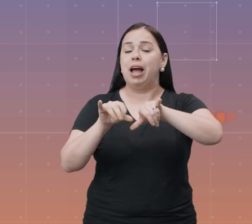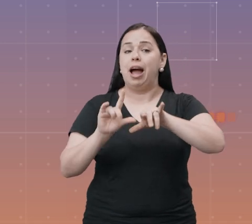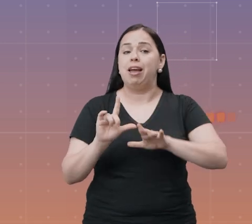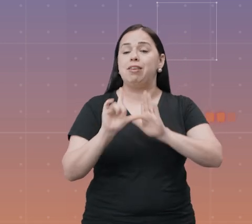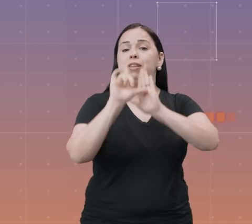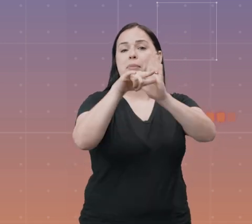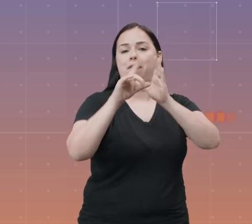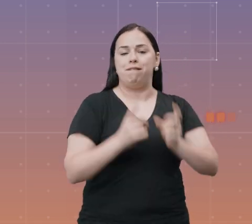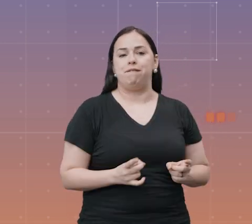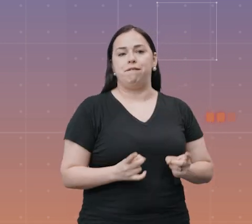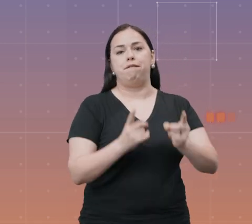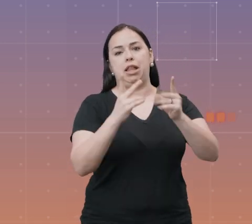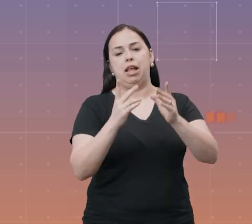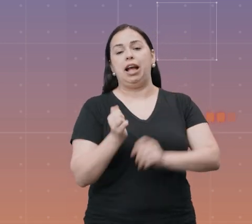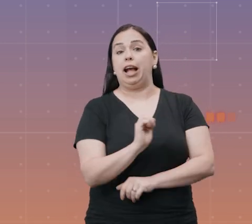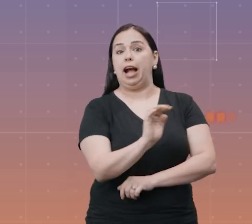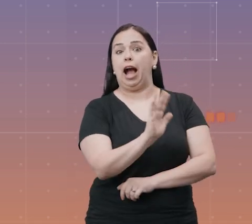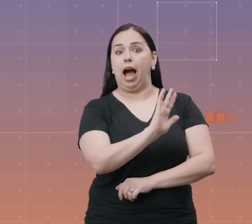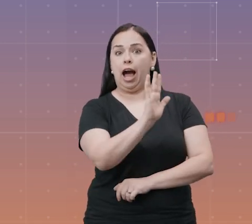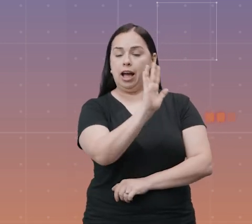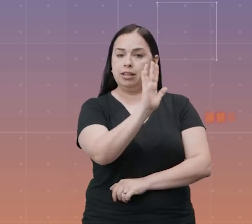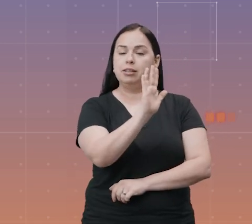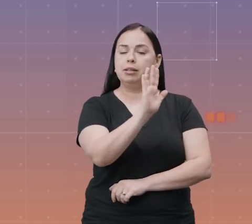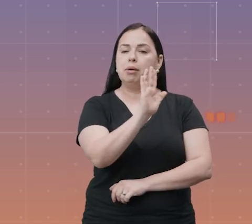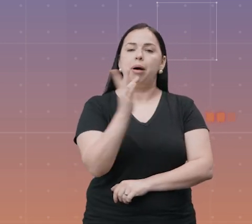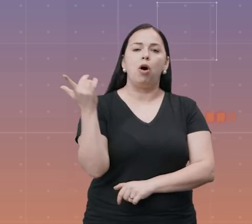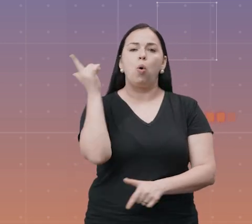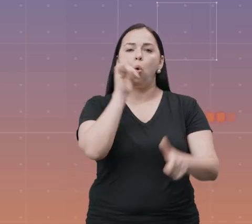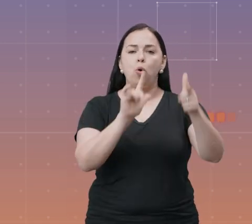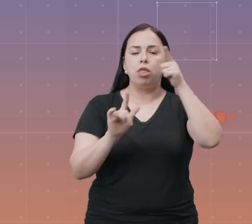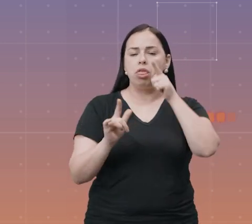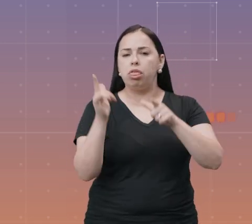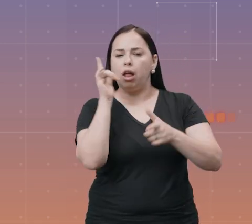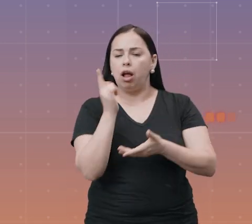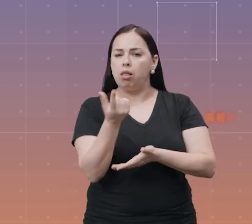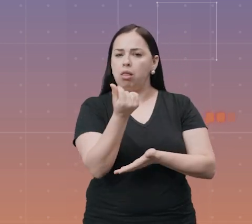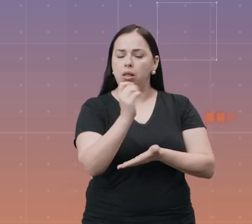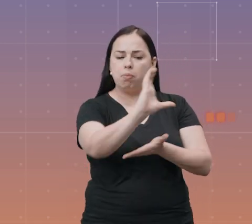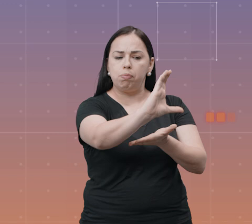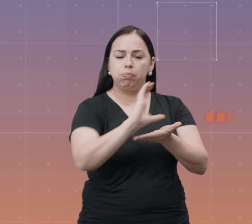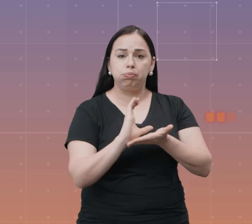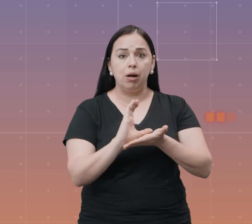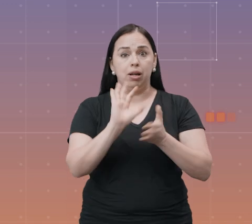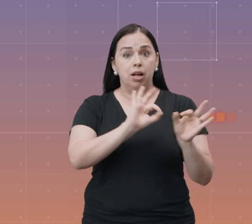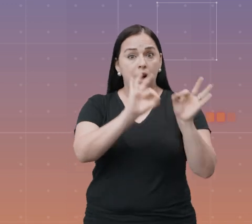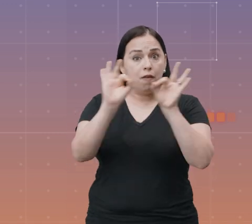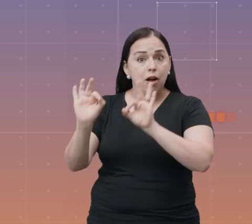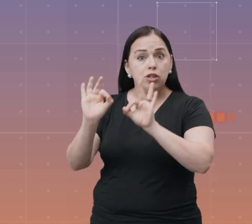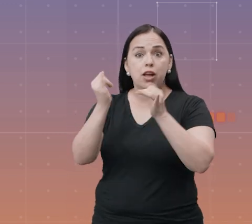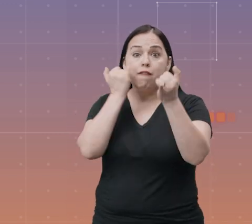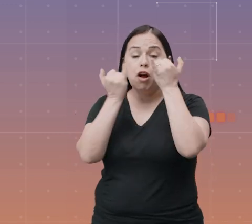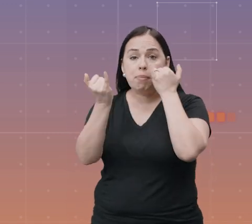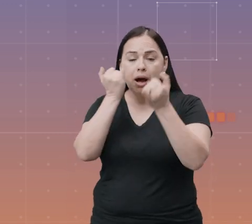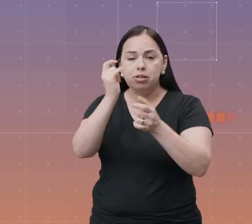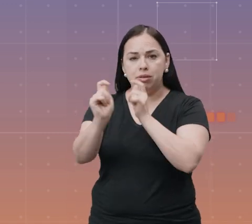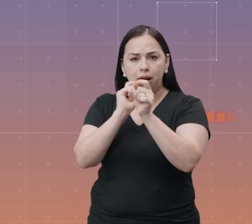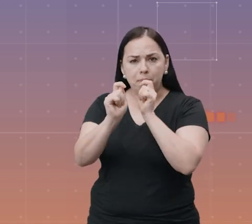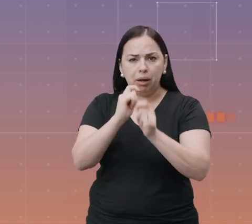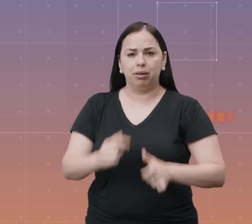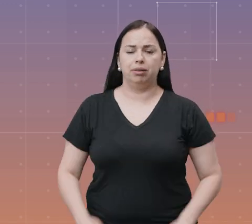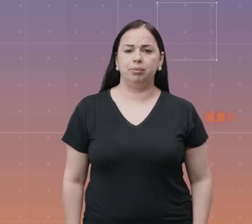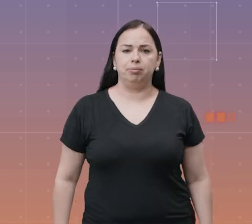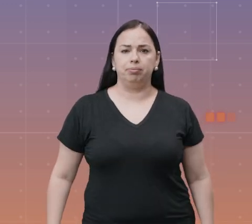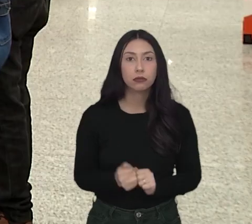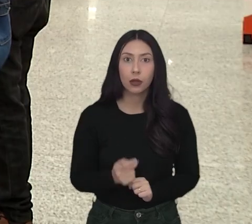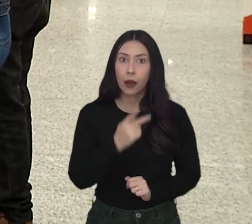substâncias em determinados alimentos, normalmente para obter vantagem financeira. Acompanhe mais informações na